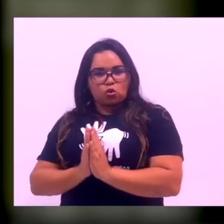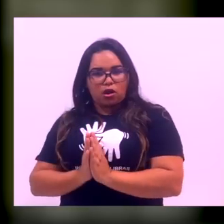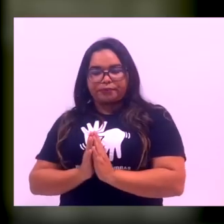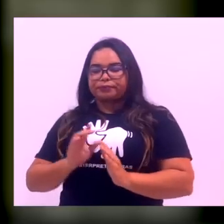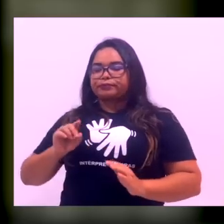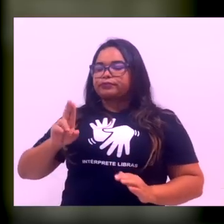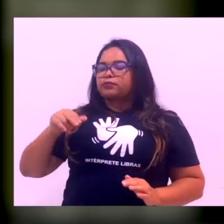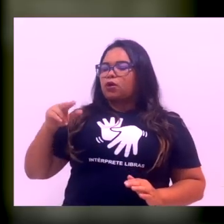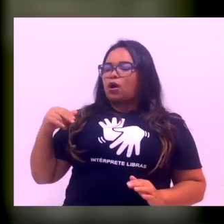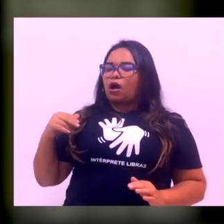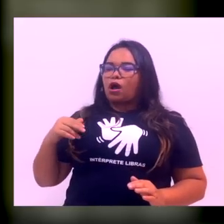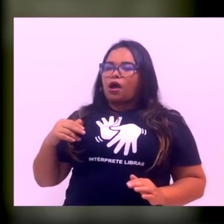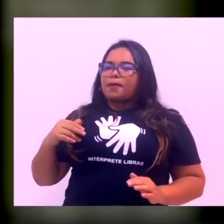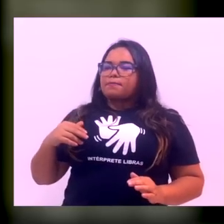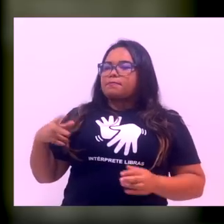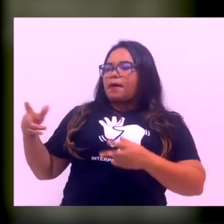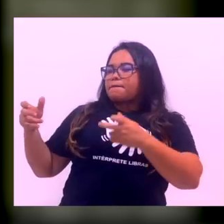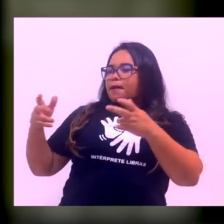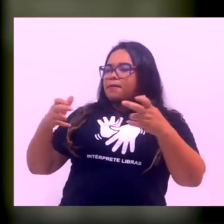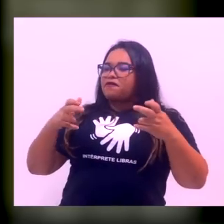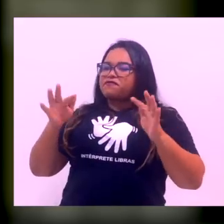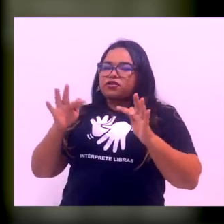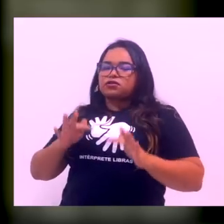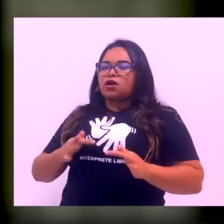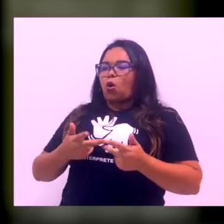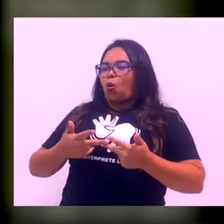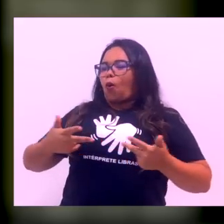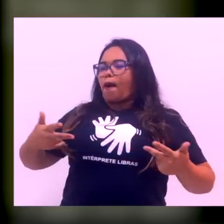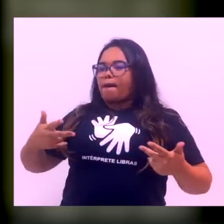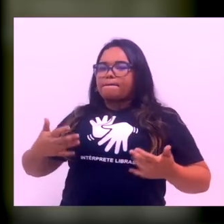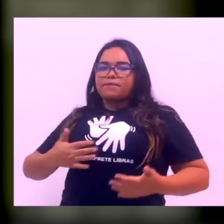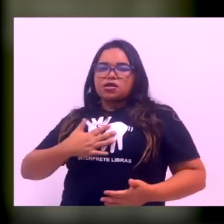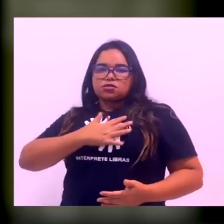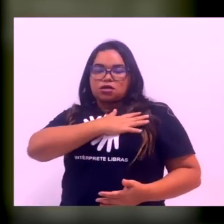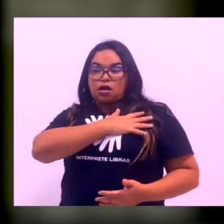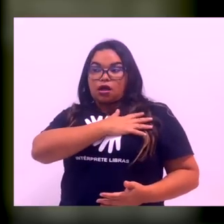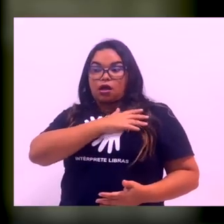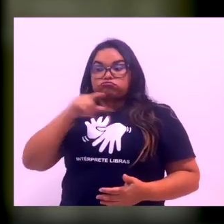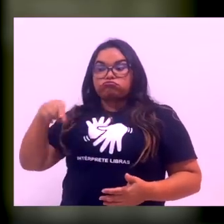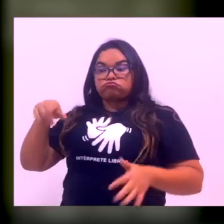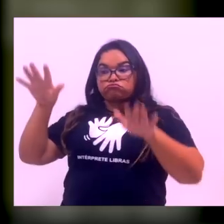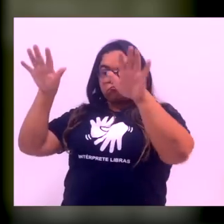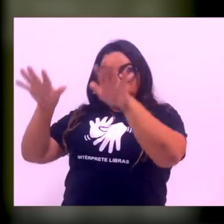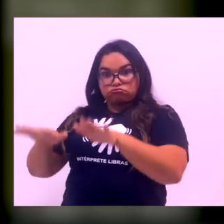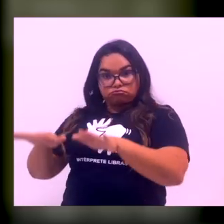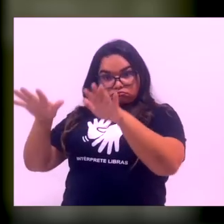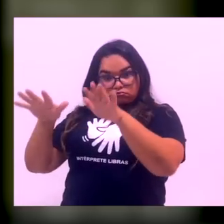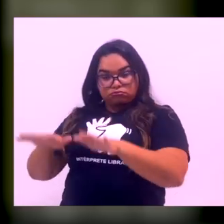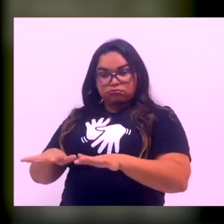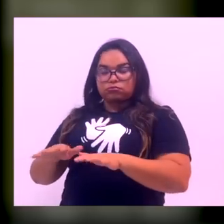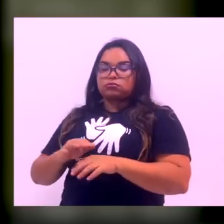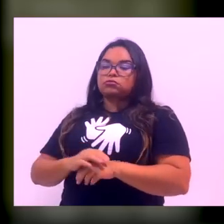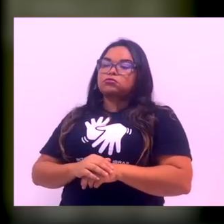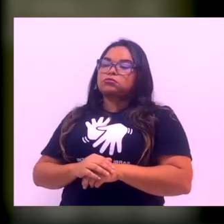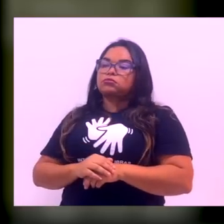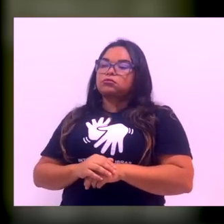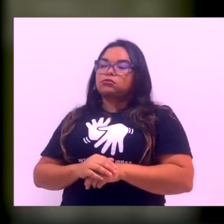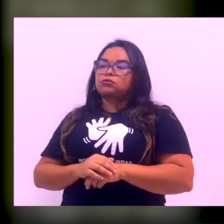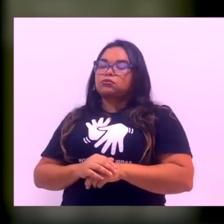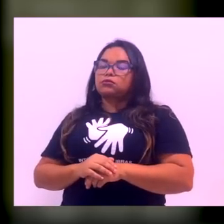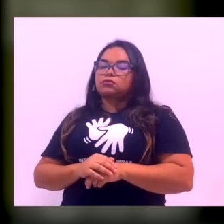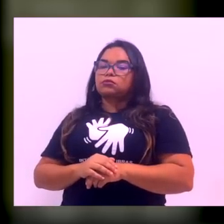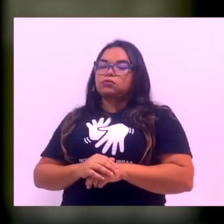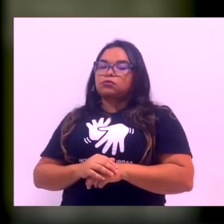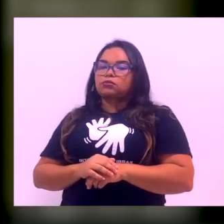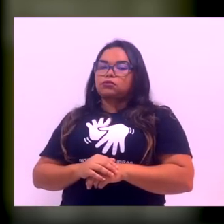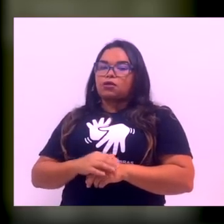ele nunca ceda ao pecado, que ele nunca esteja satisfeito com a abundância da vida e que possa